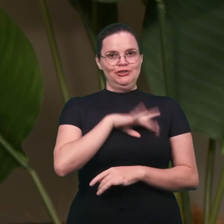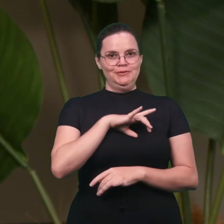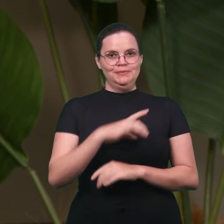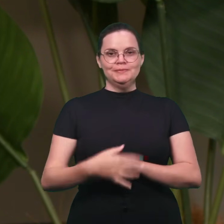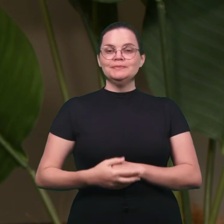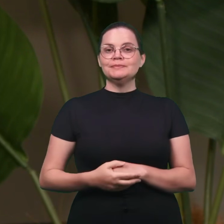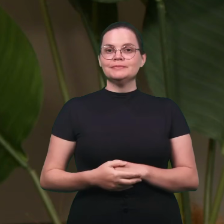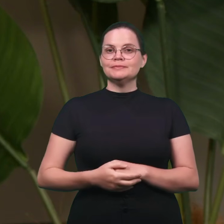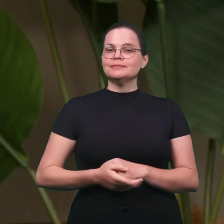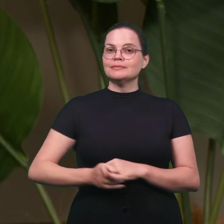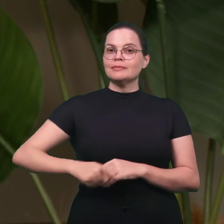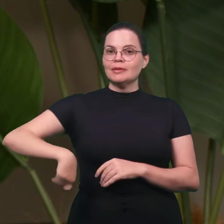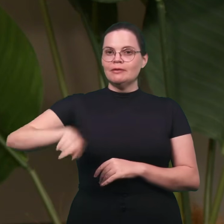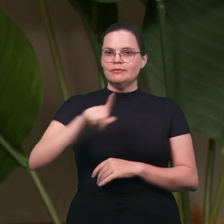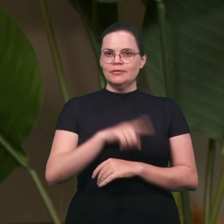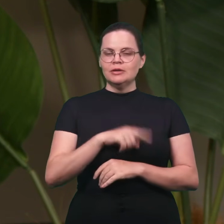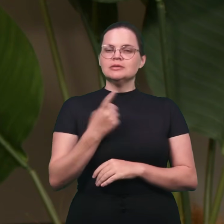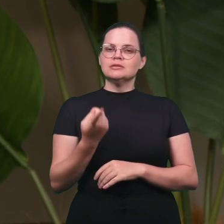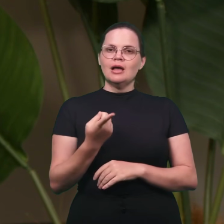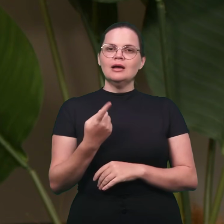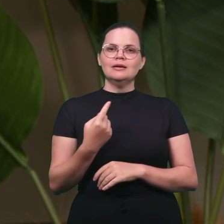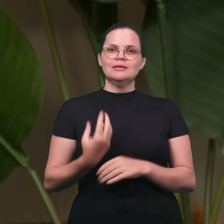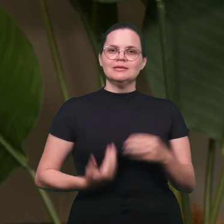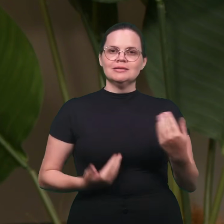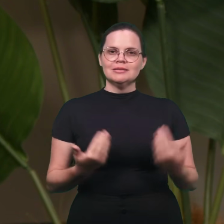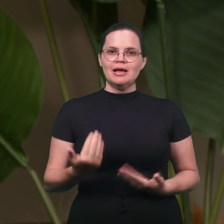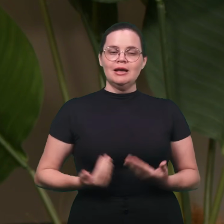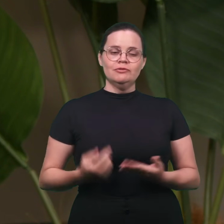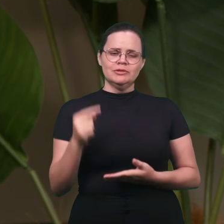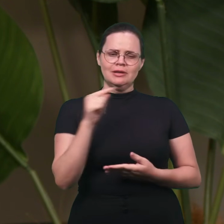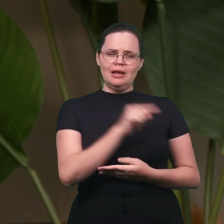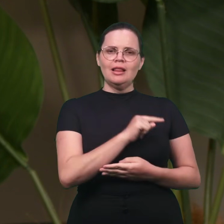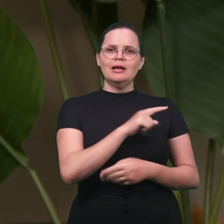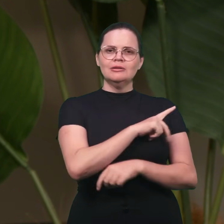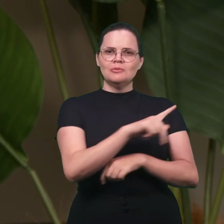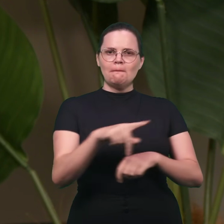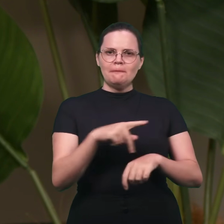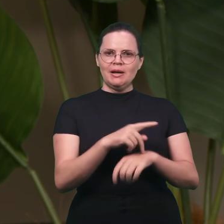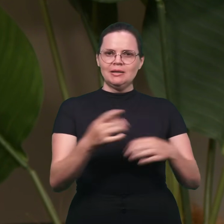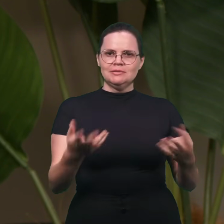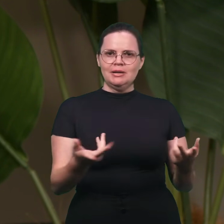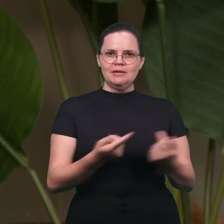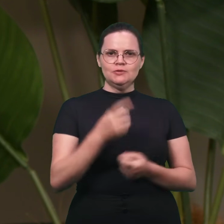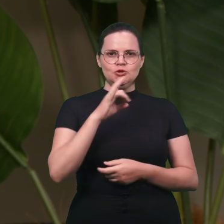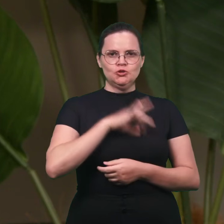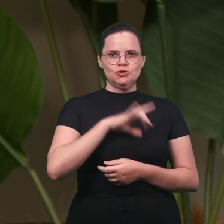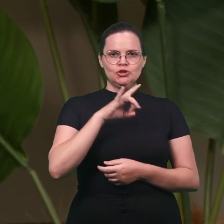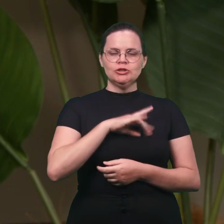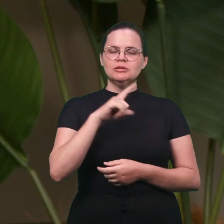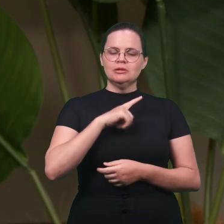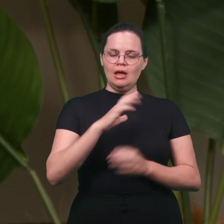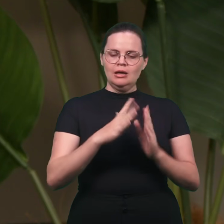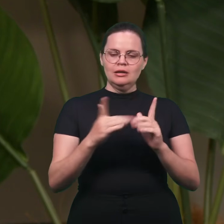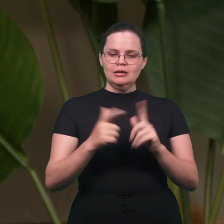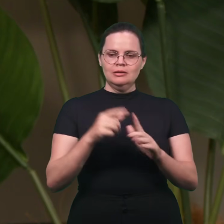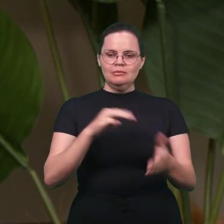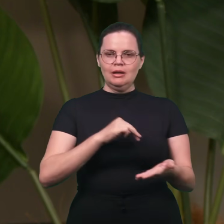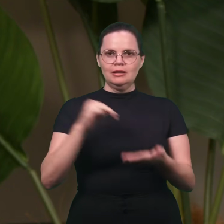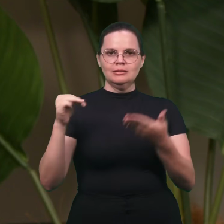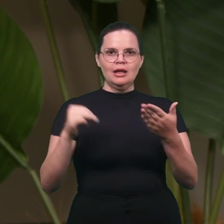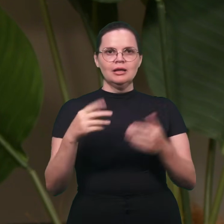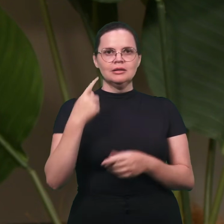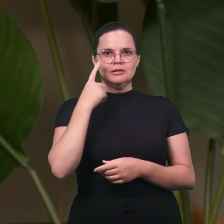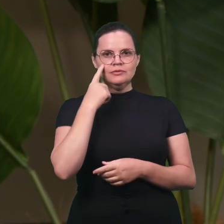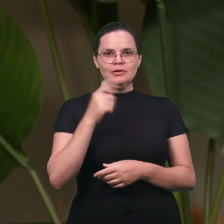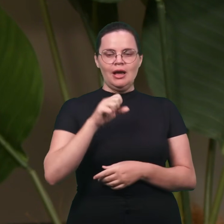a nossa igreja que está estabelecida neste país incrível, ali no sul, né, da